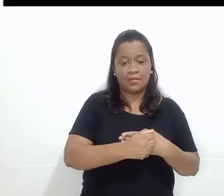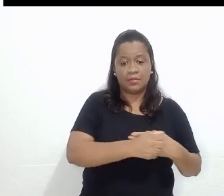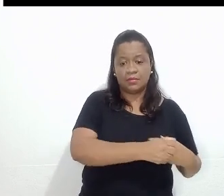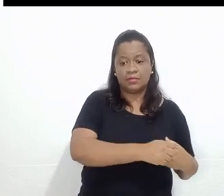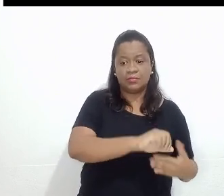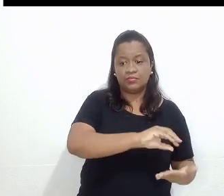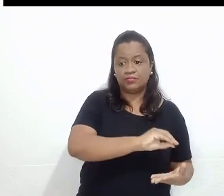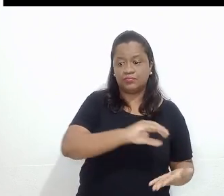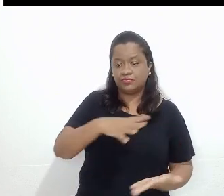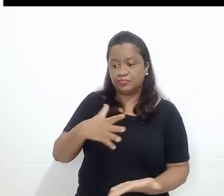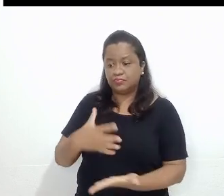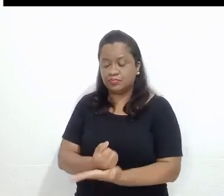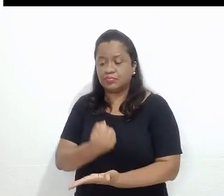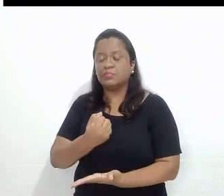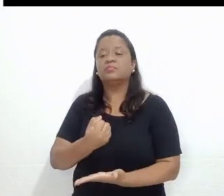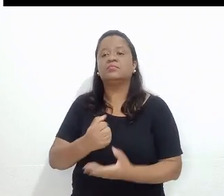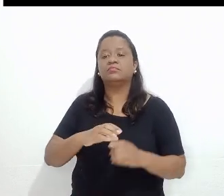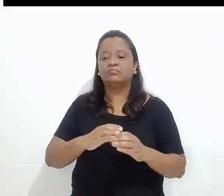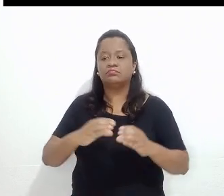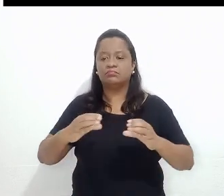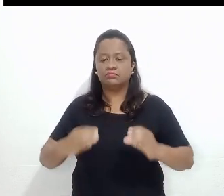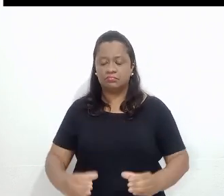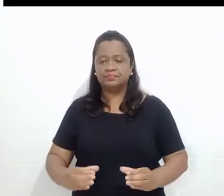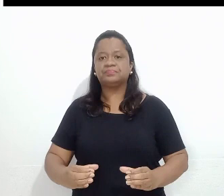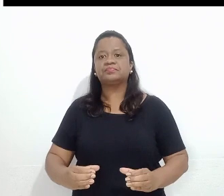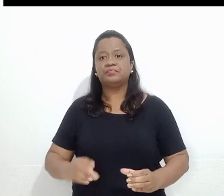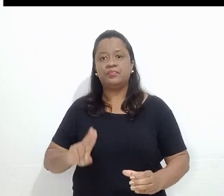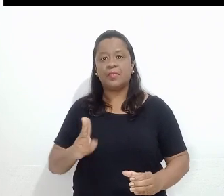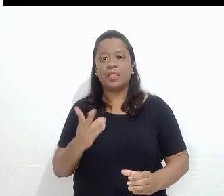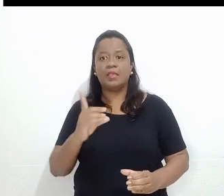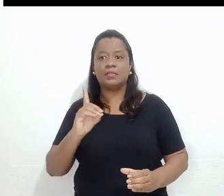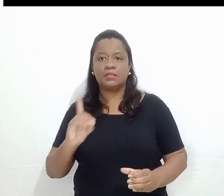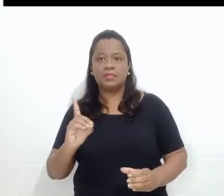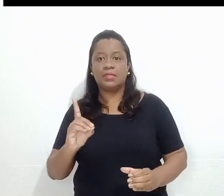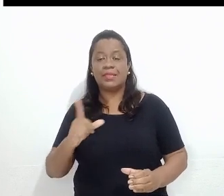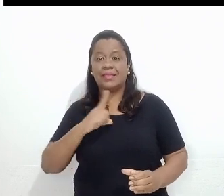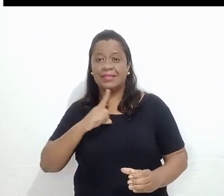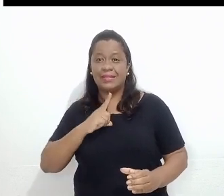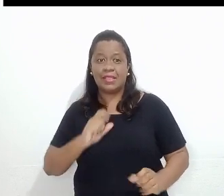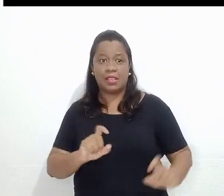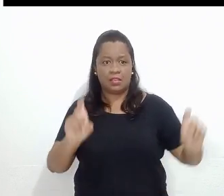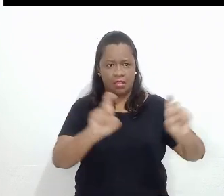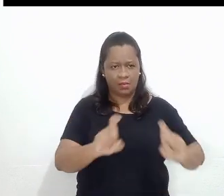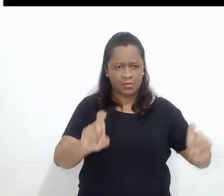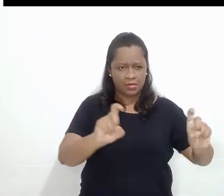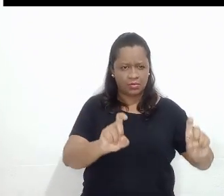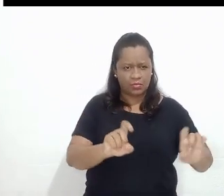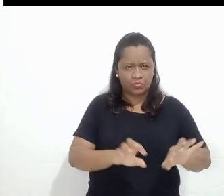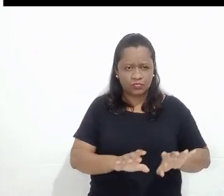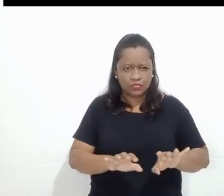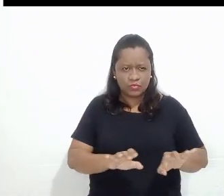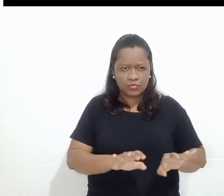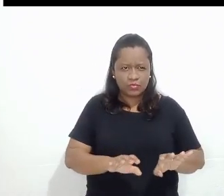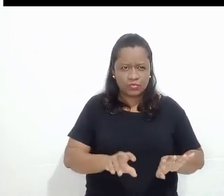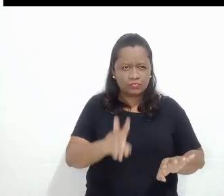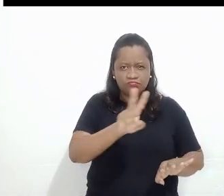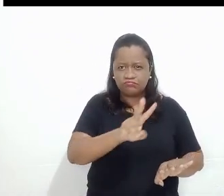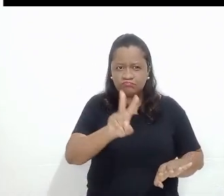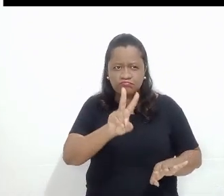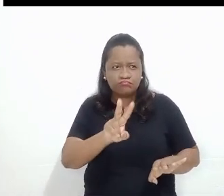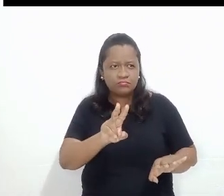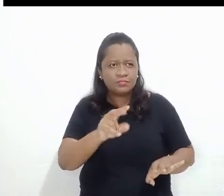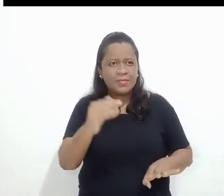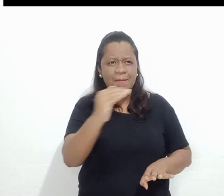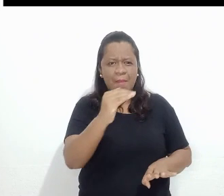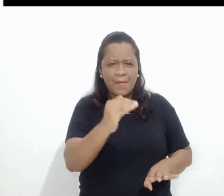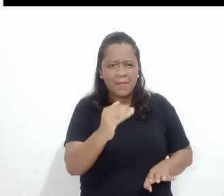um computador lá com ele, do set de filmagem, porque ali ele vai revisar todo aquele material que foi filmado, que estava naquele cartão